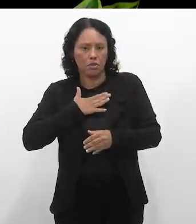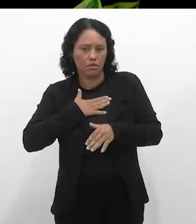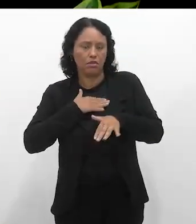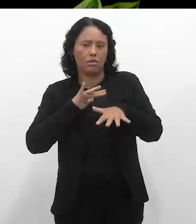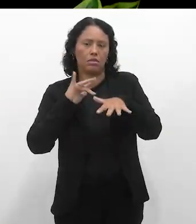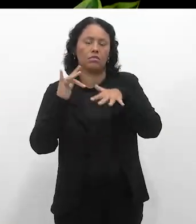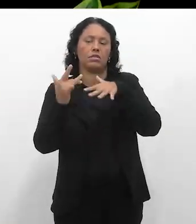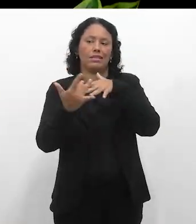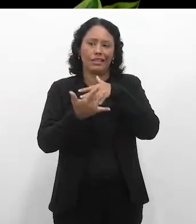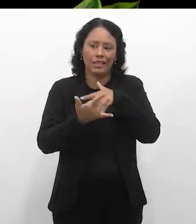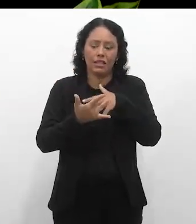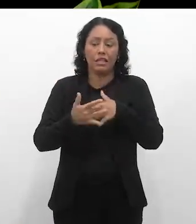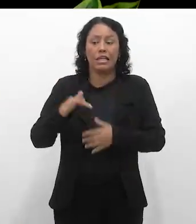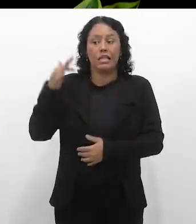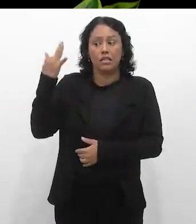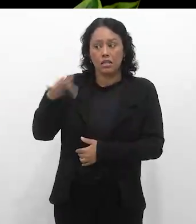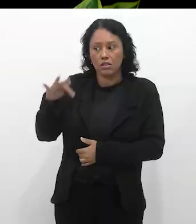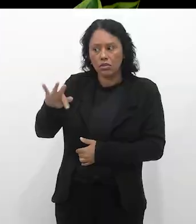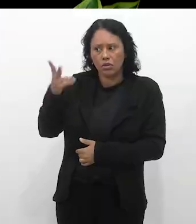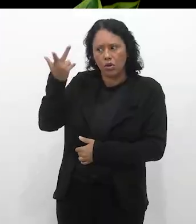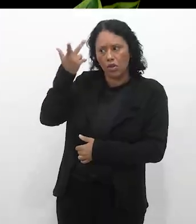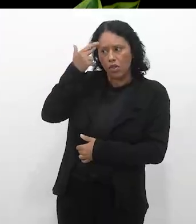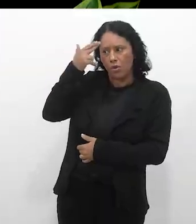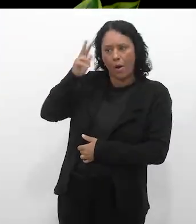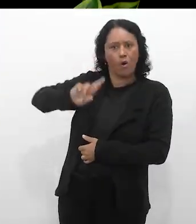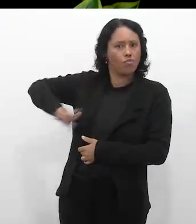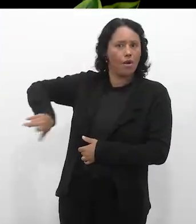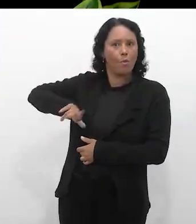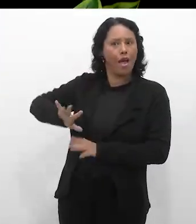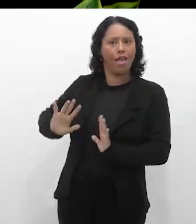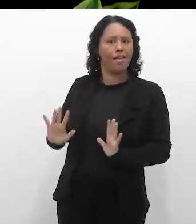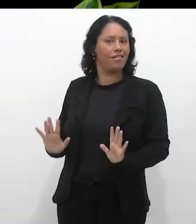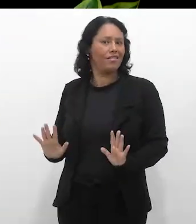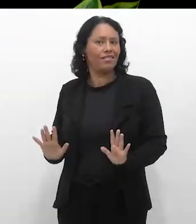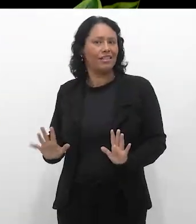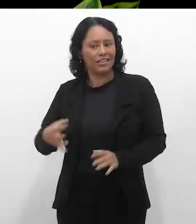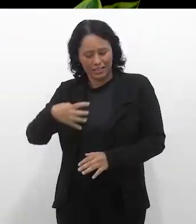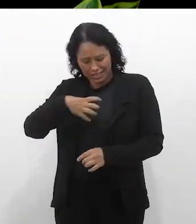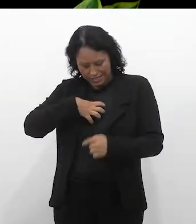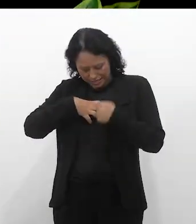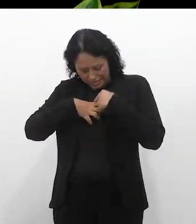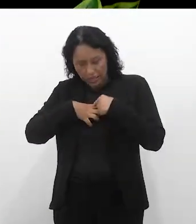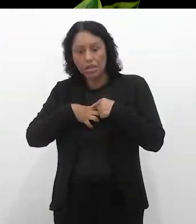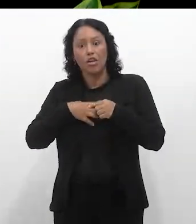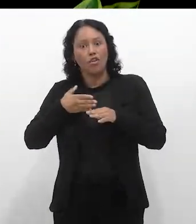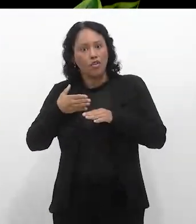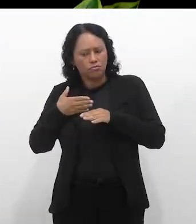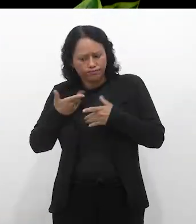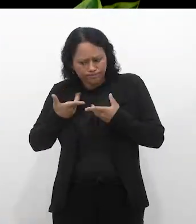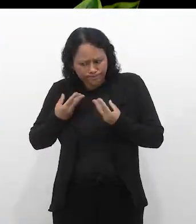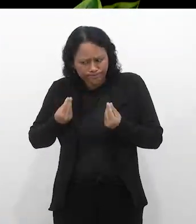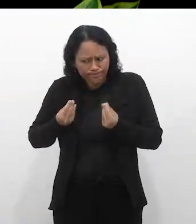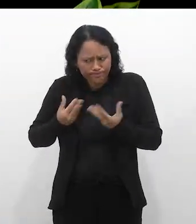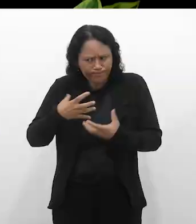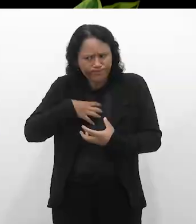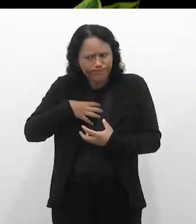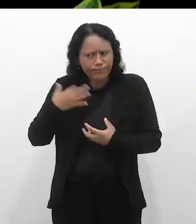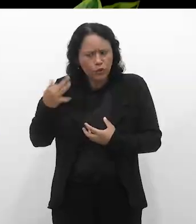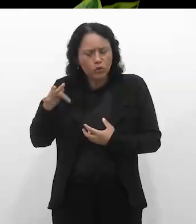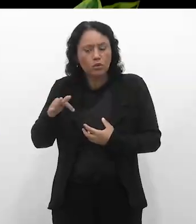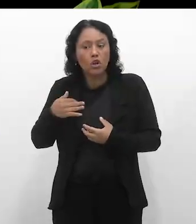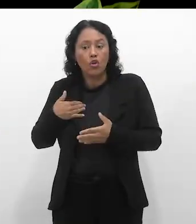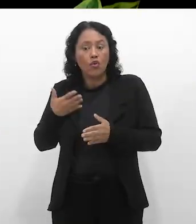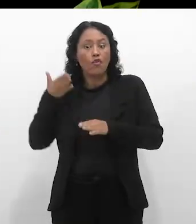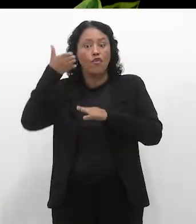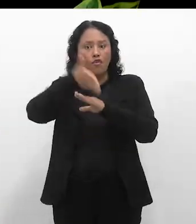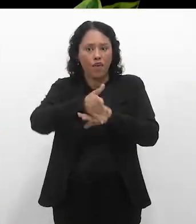eu sempre coloco, sentir dor não é normal. Se você se identificou com um desses sintomas, procure o ginecologista e peça